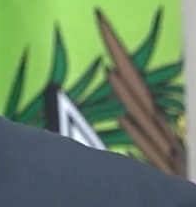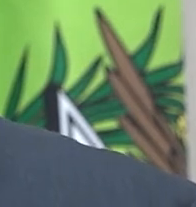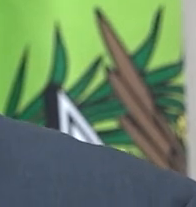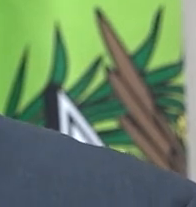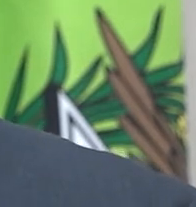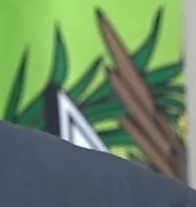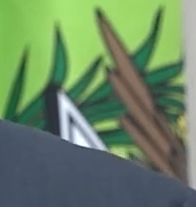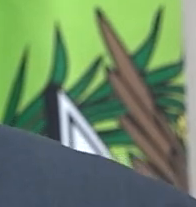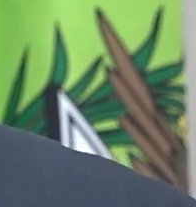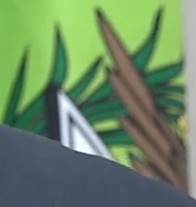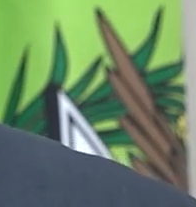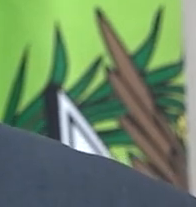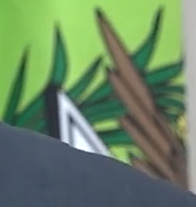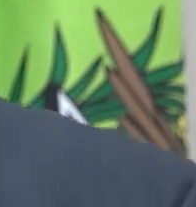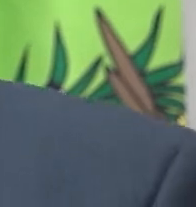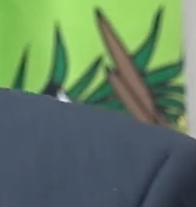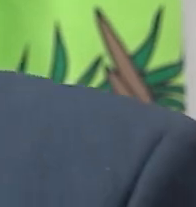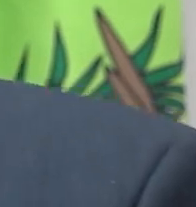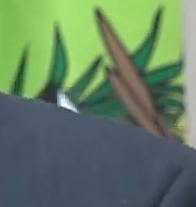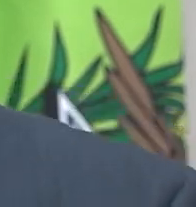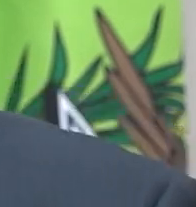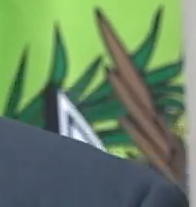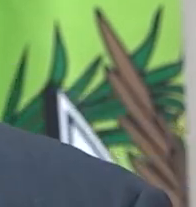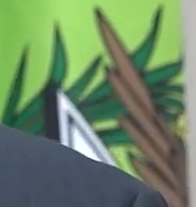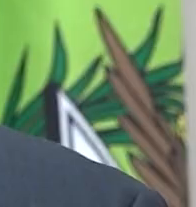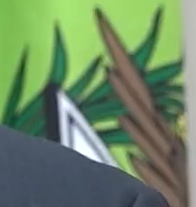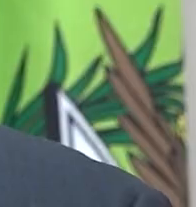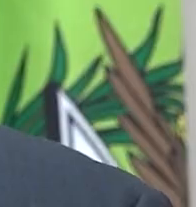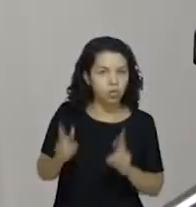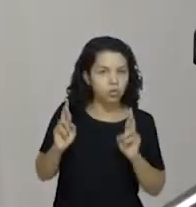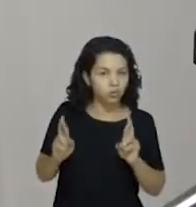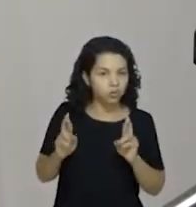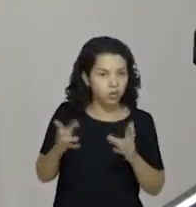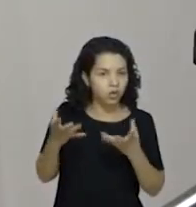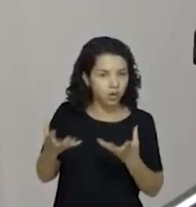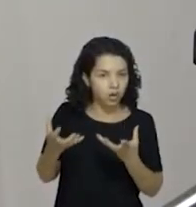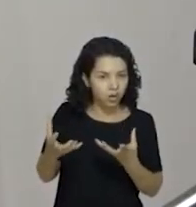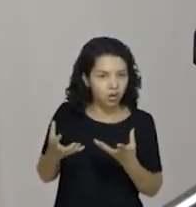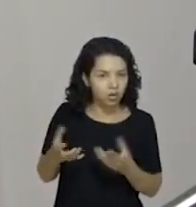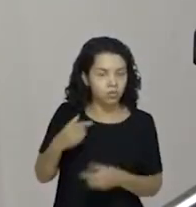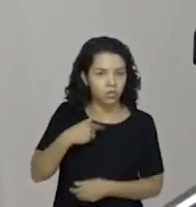a importância de linhas de crédito para as pequenas propriedades Rurais